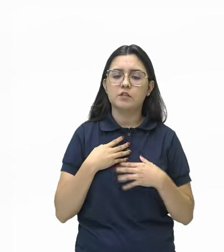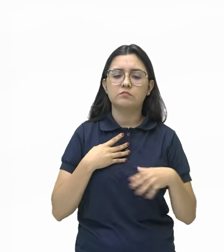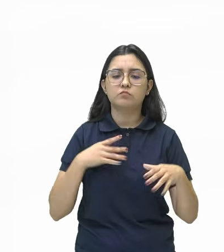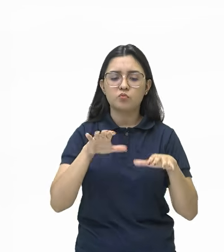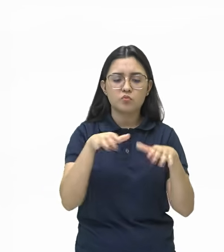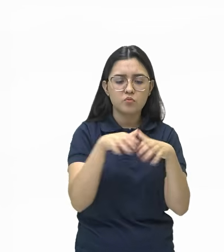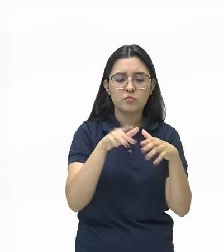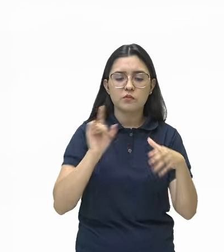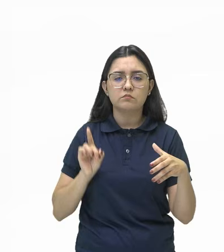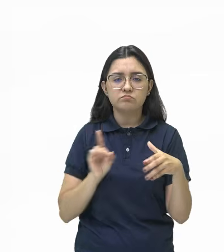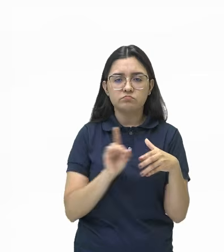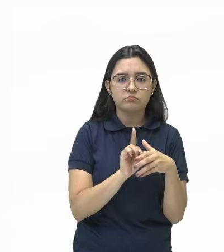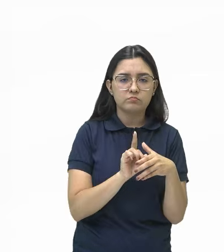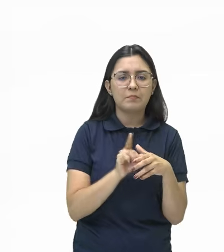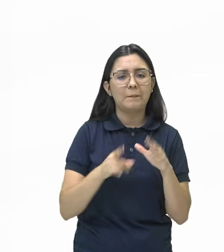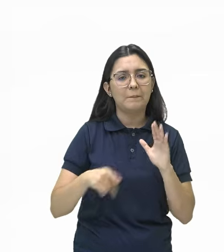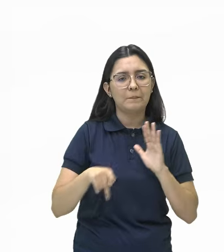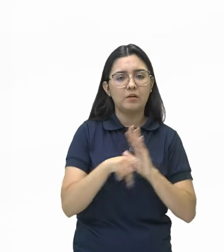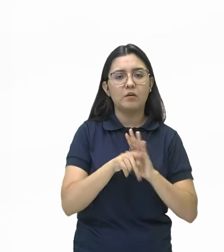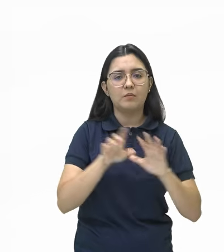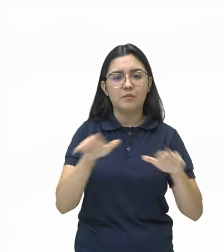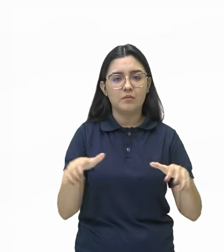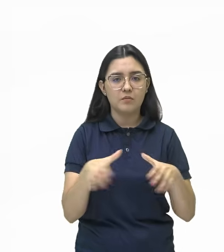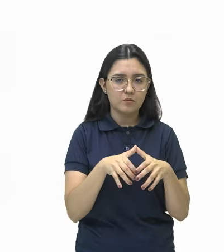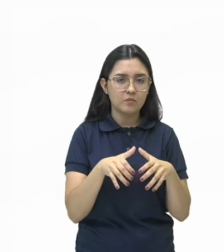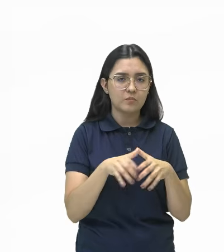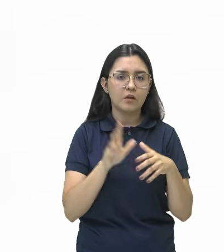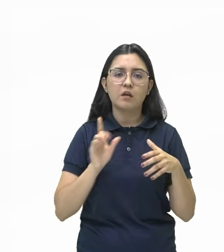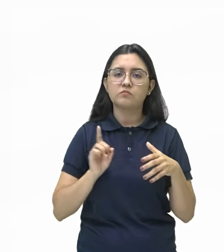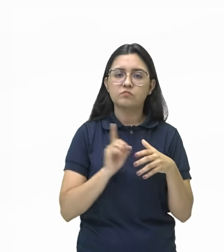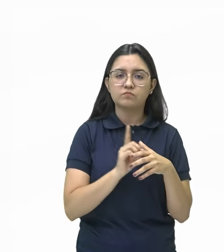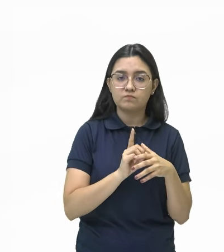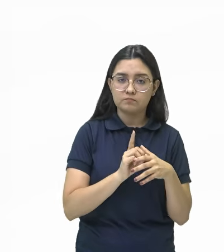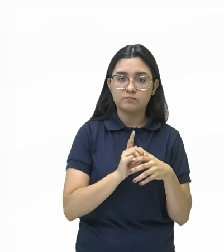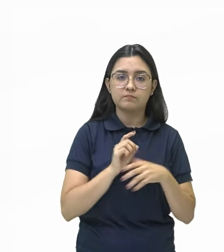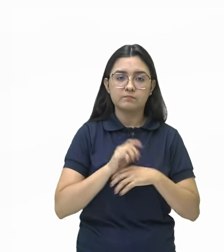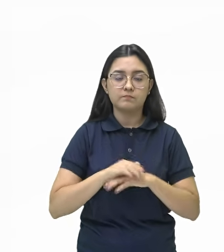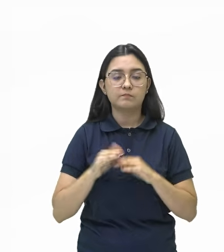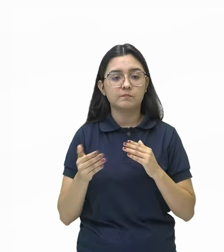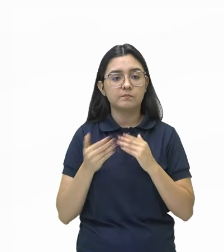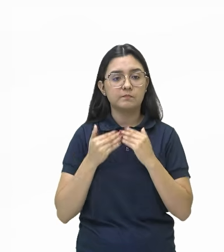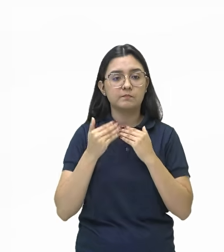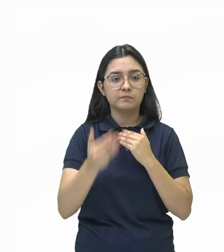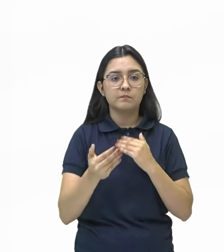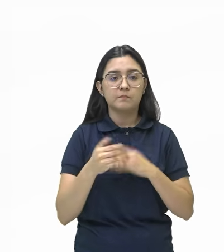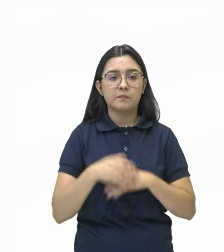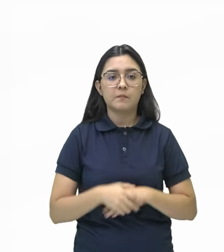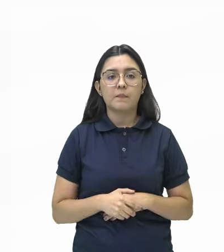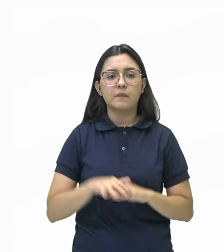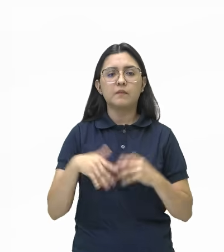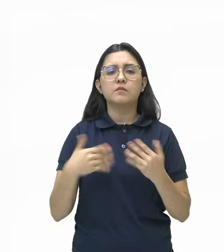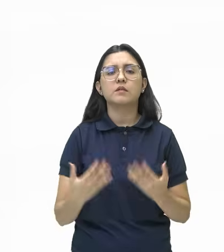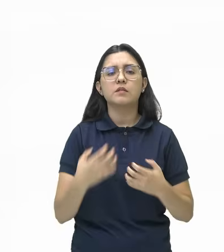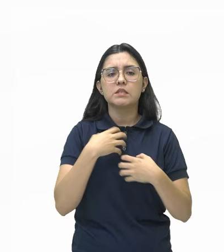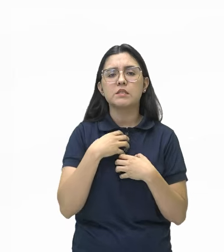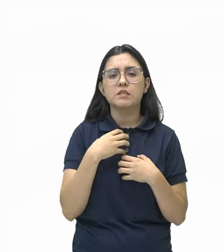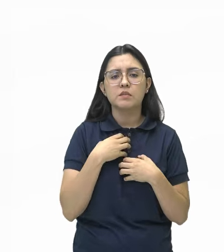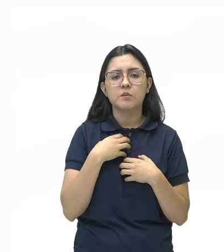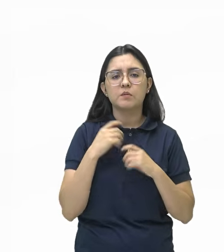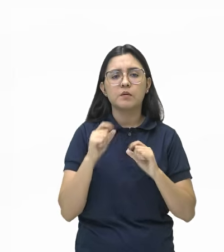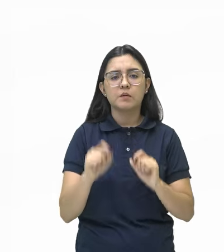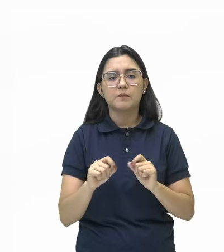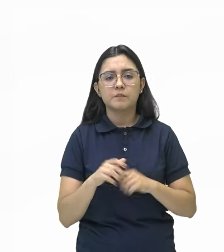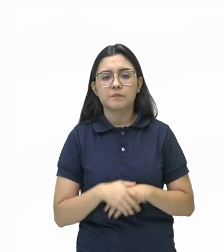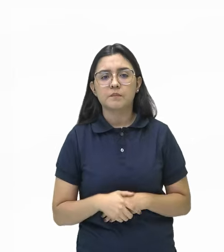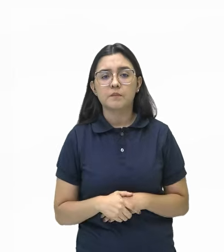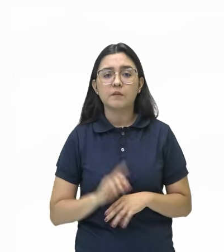grupo, né? Eu faço parte do grupo. Então, continuando, é a sensação de